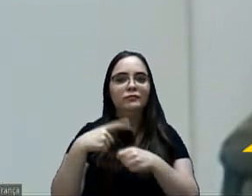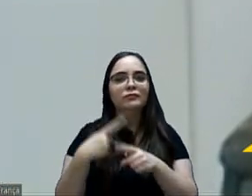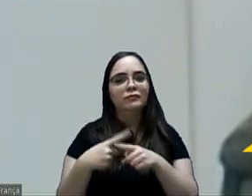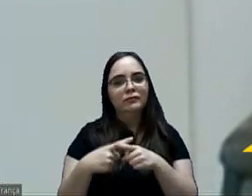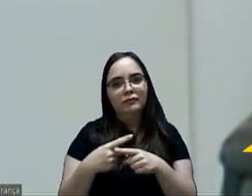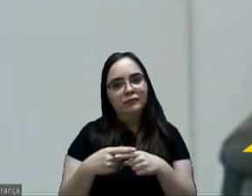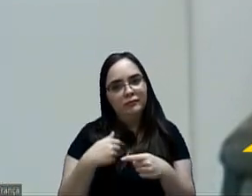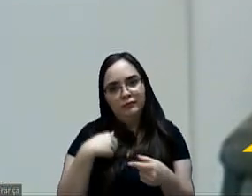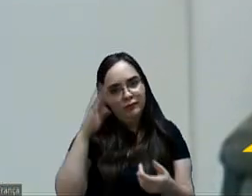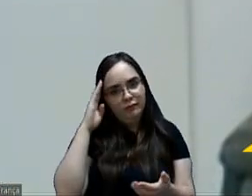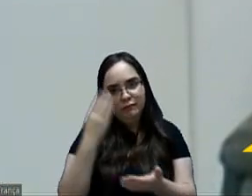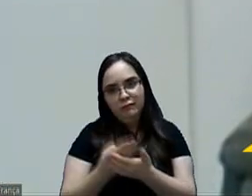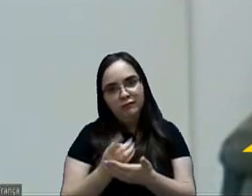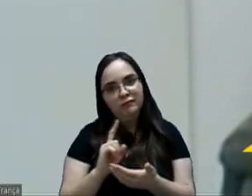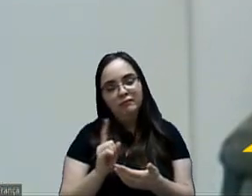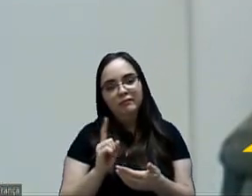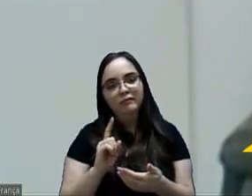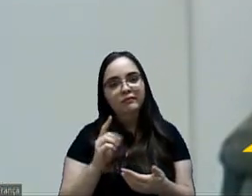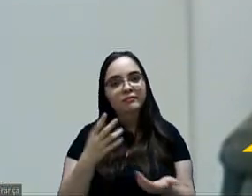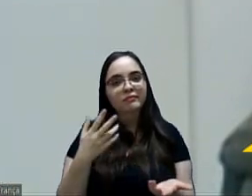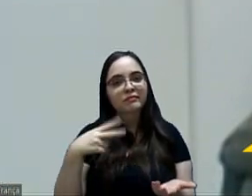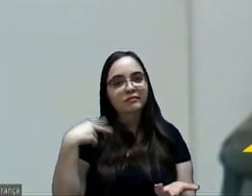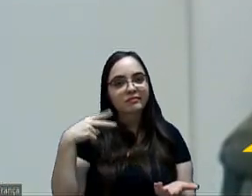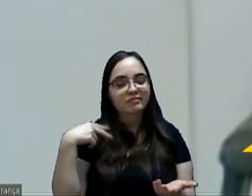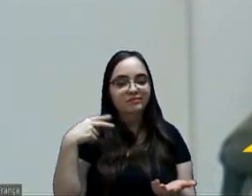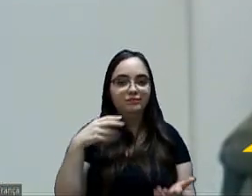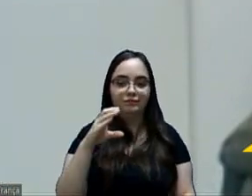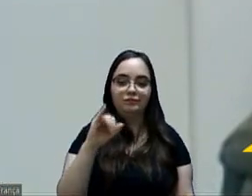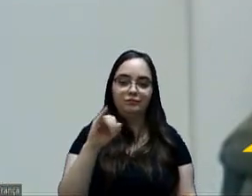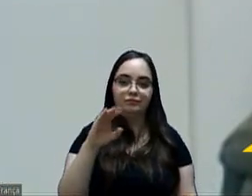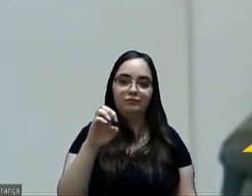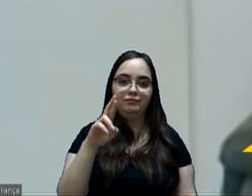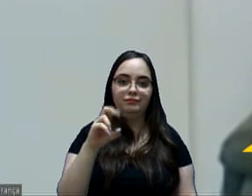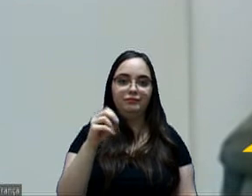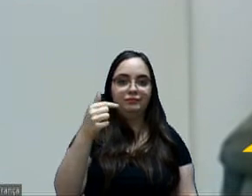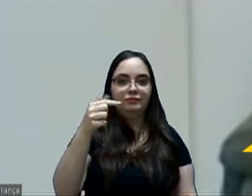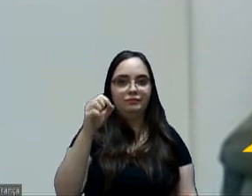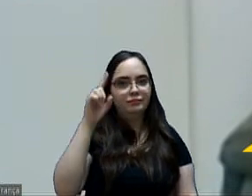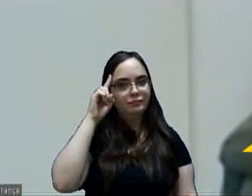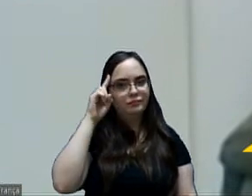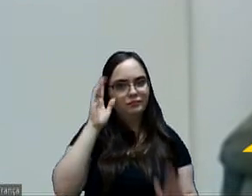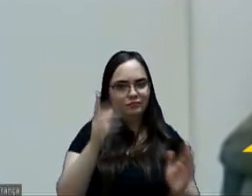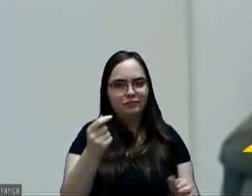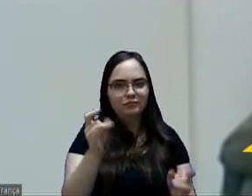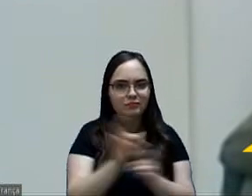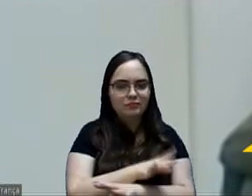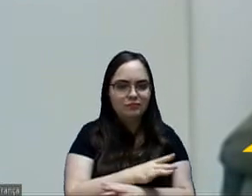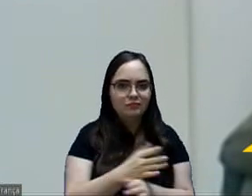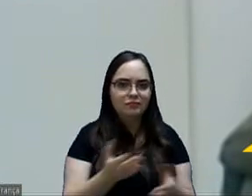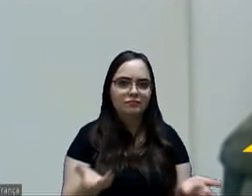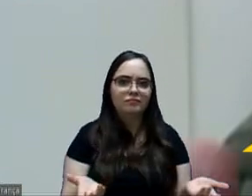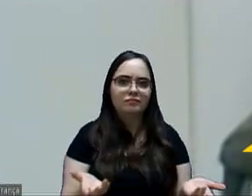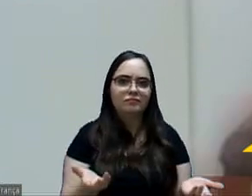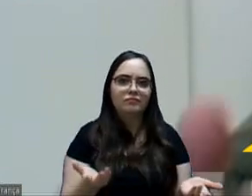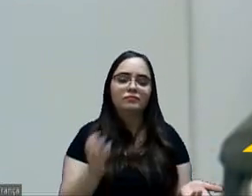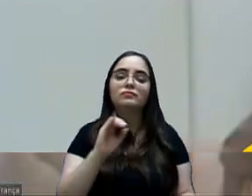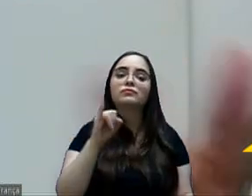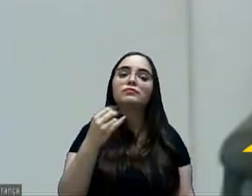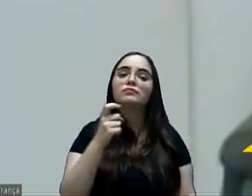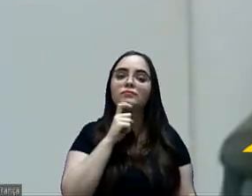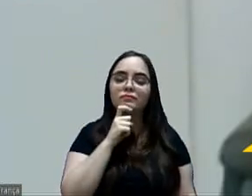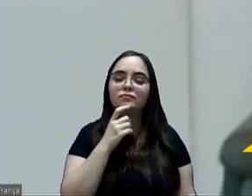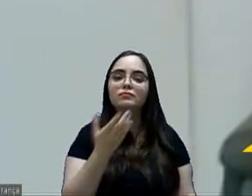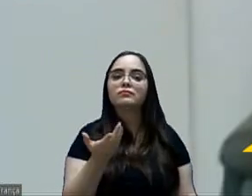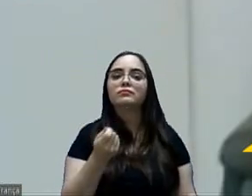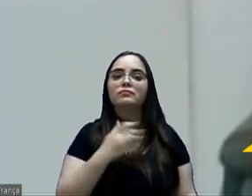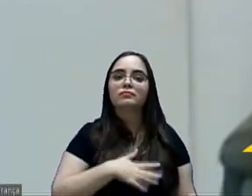eu não consigo acreditar que, nem diz vereador Cícero João, em 70 dias já acabou o dinheiro? E quando nós chegar em julho, agosto, setembro, como é